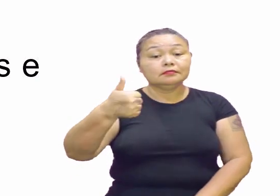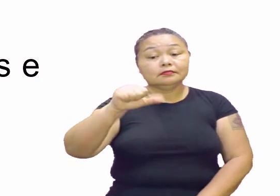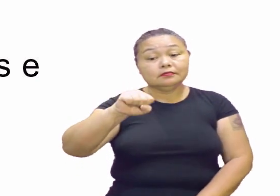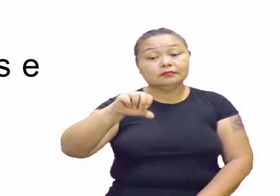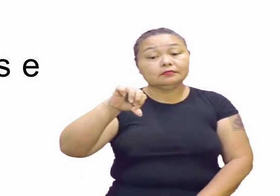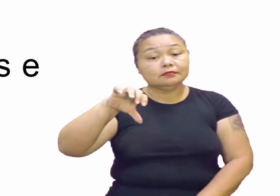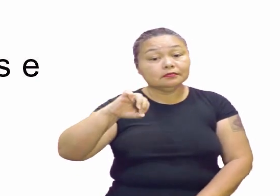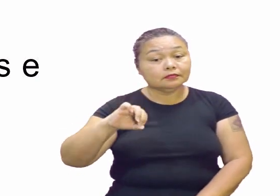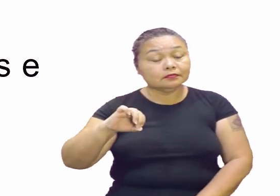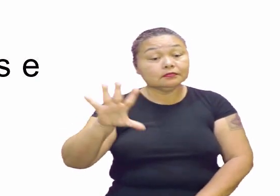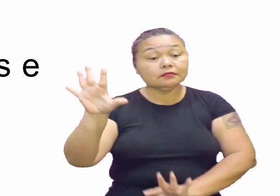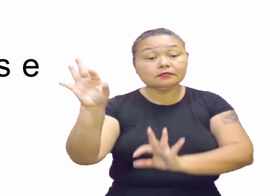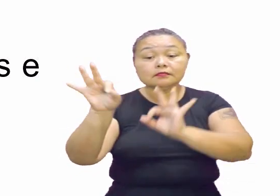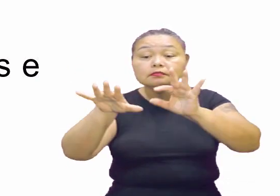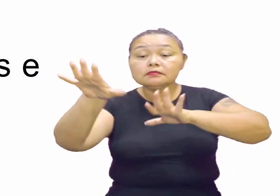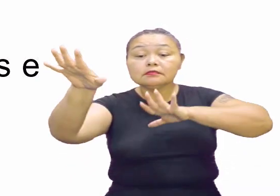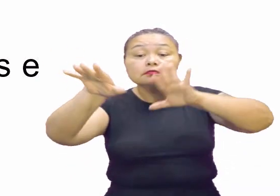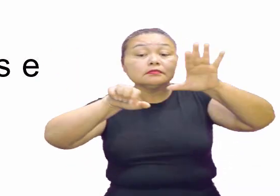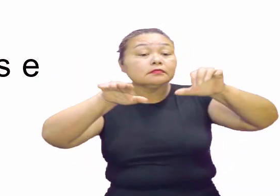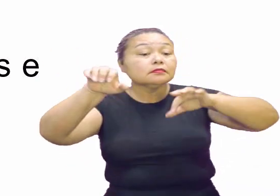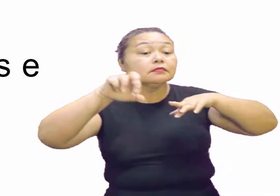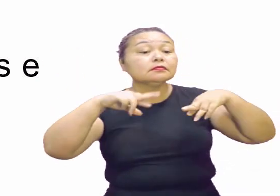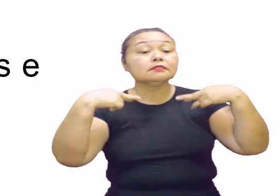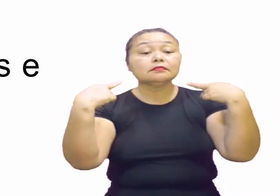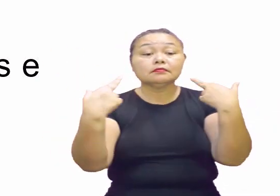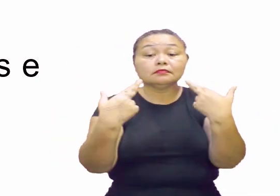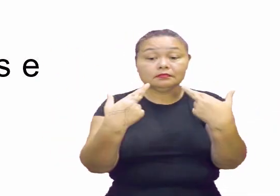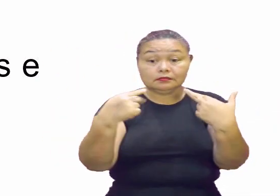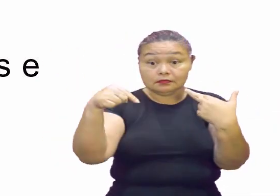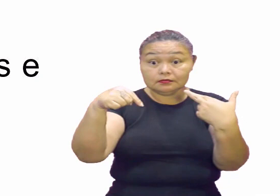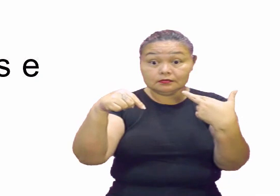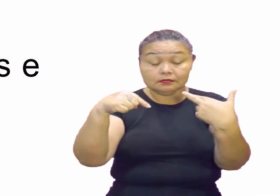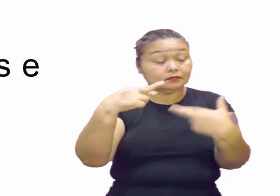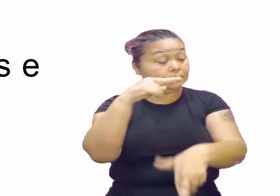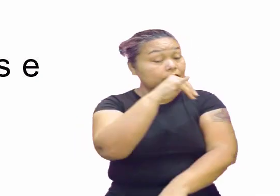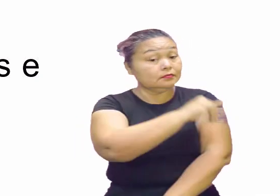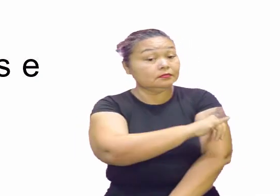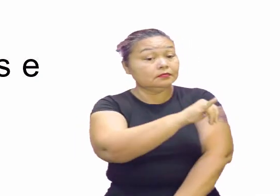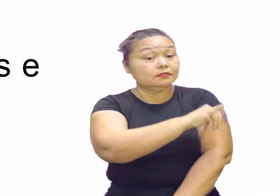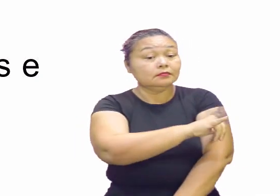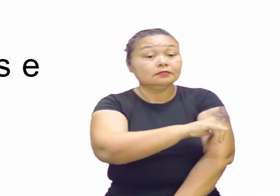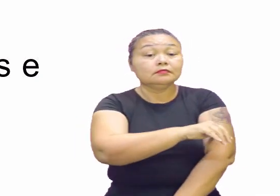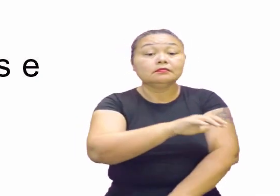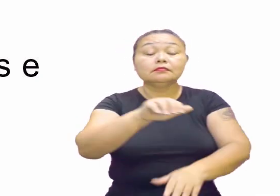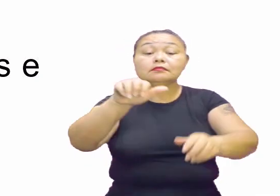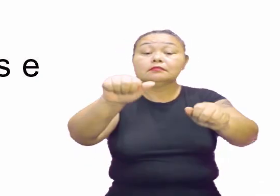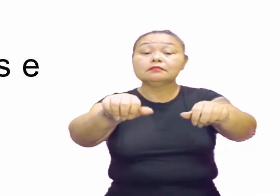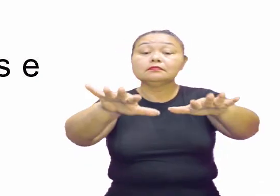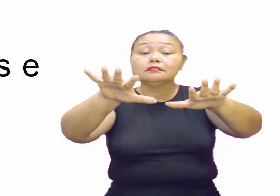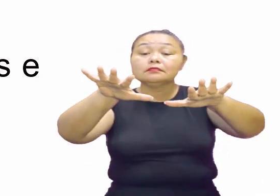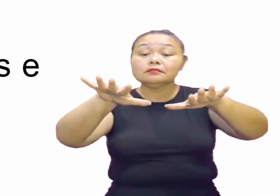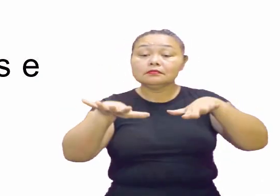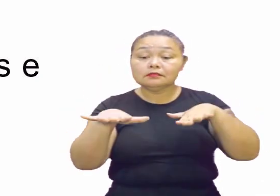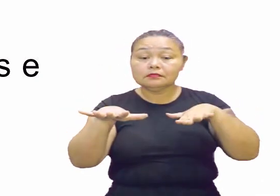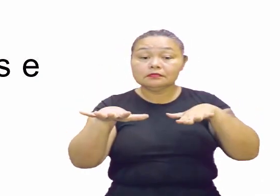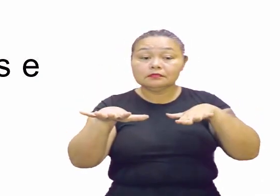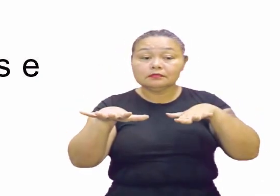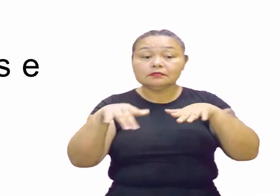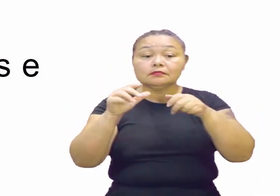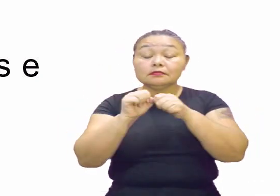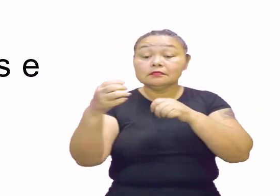de 1890, reuniu-se no Rio de Janeiro a Assembleia Constituinte. A